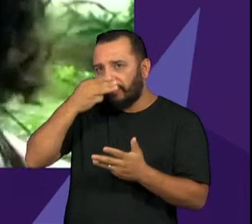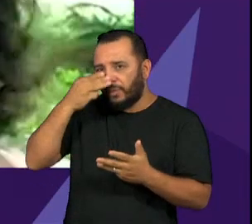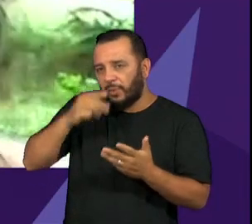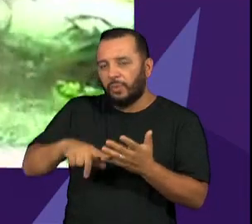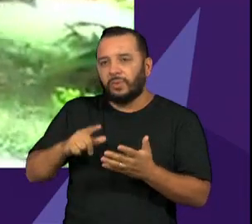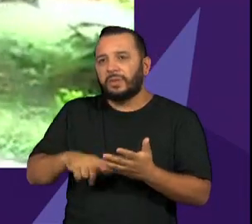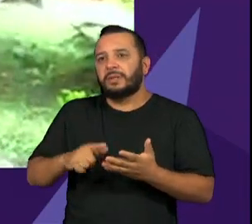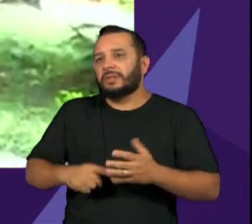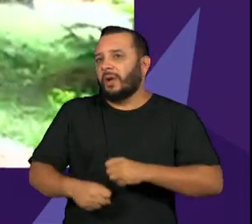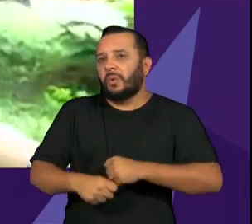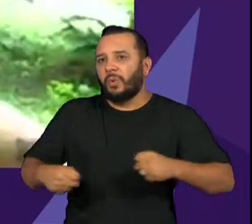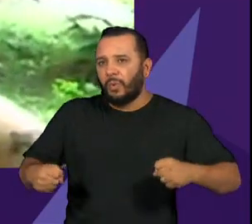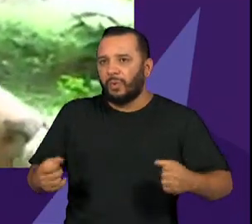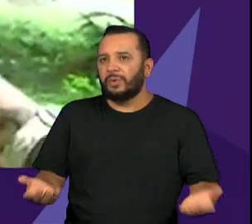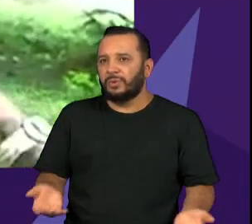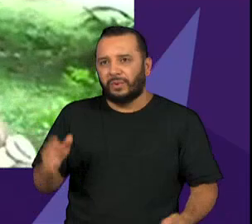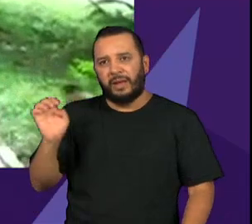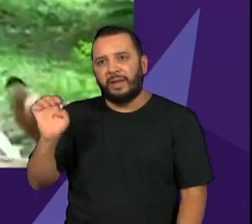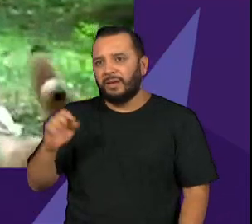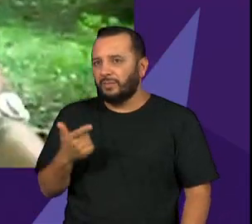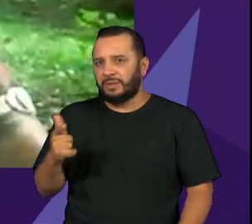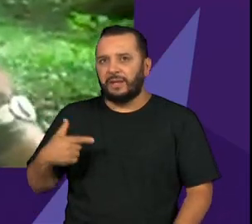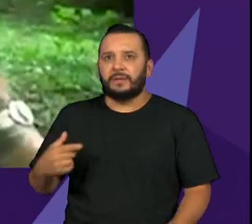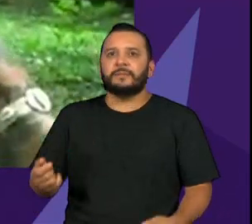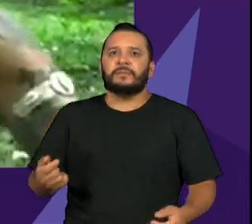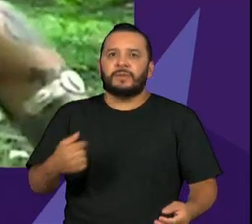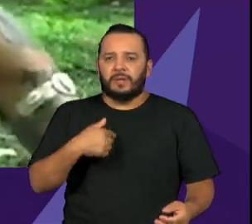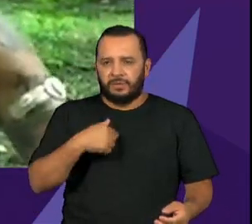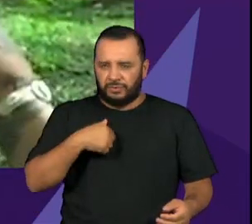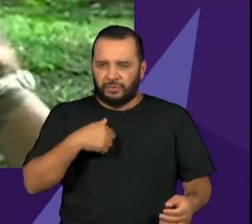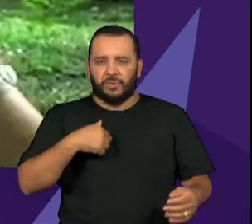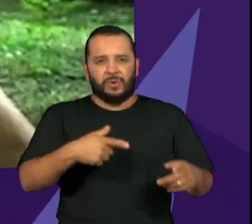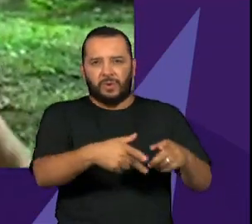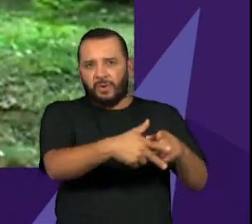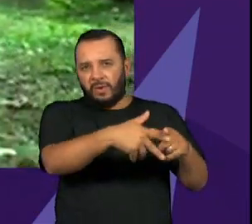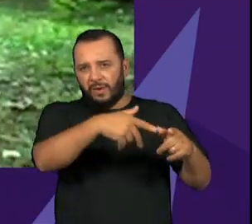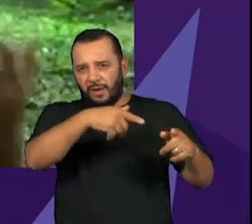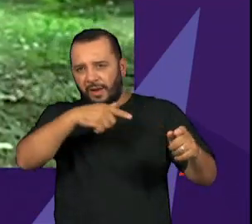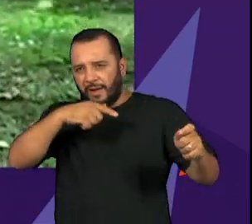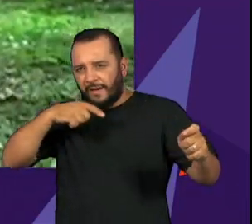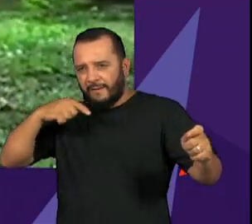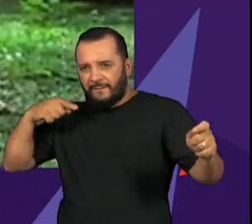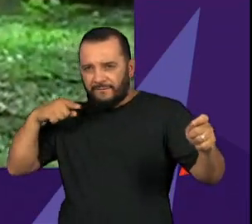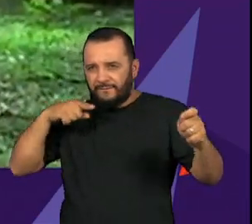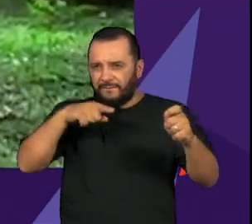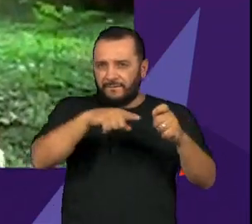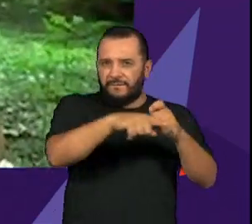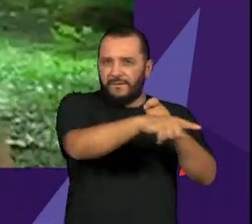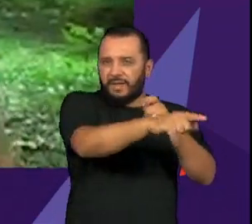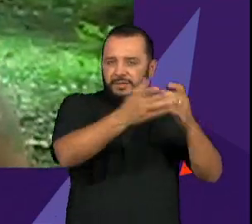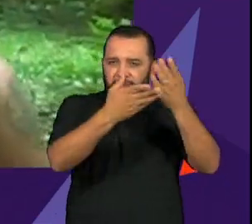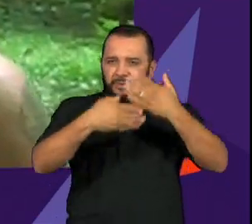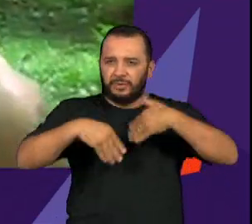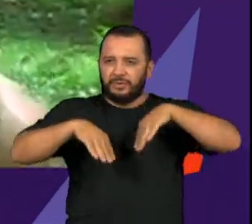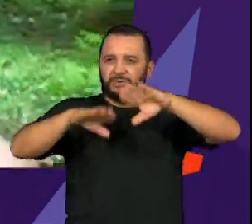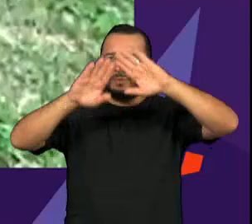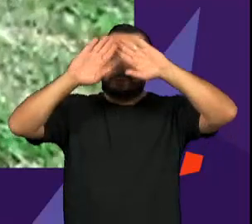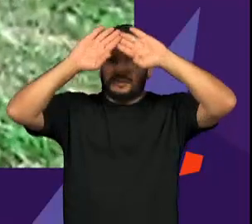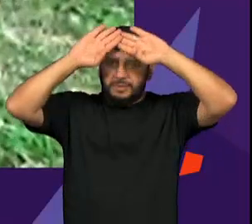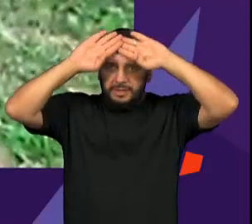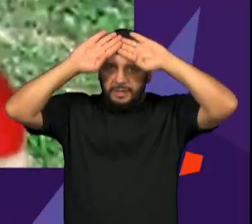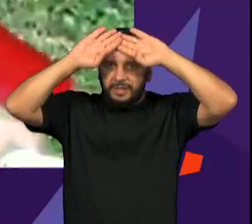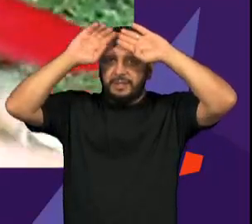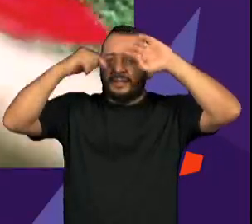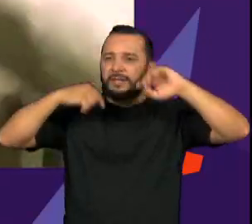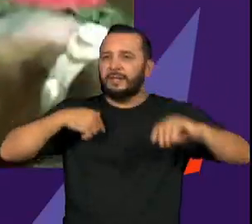Eu sou a flecha de Oxóssi que voa e não cai,